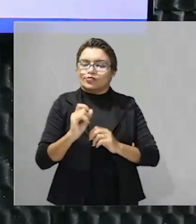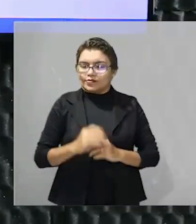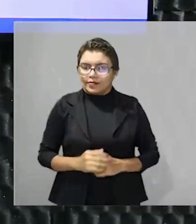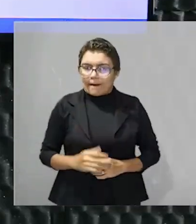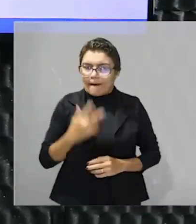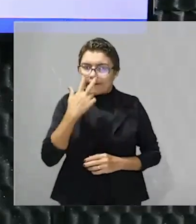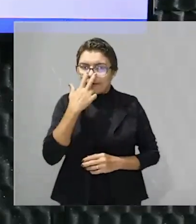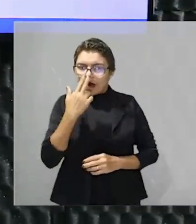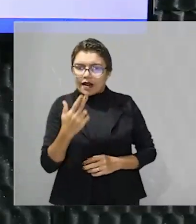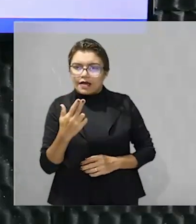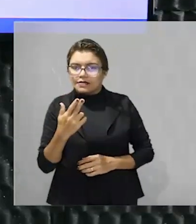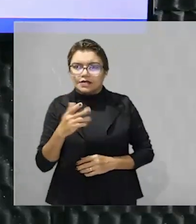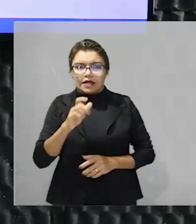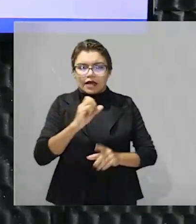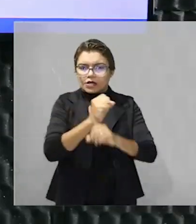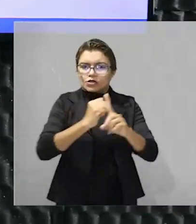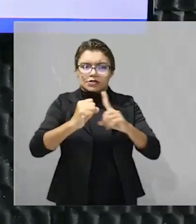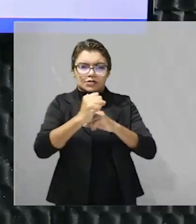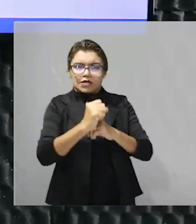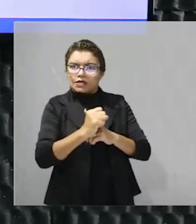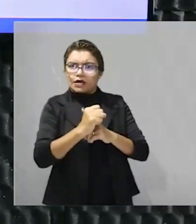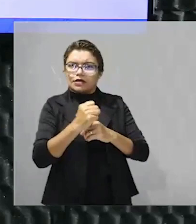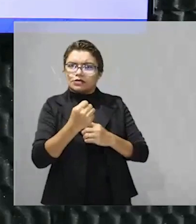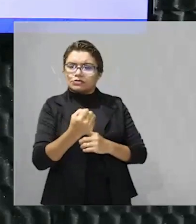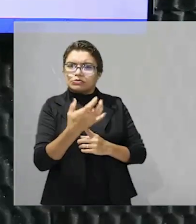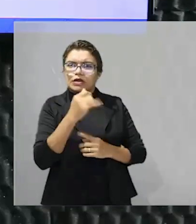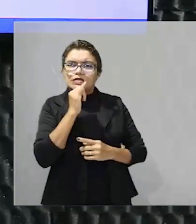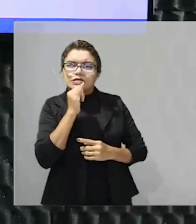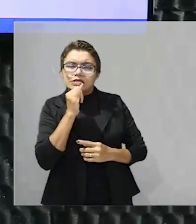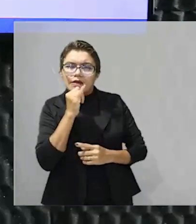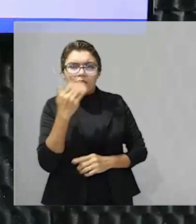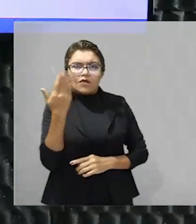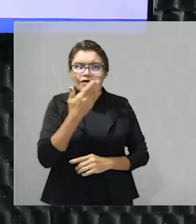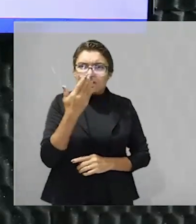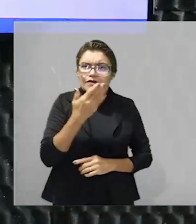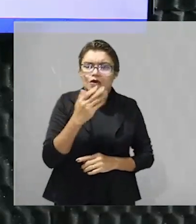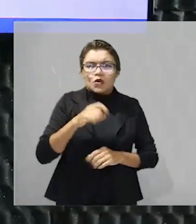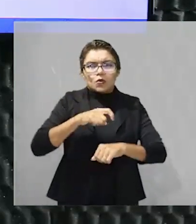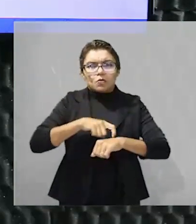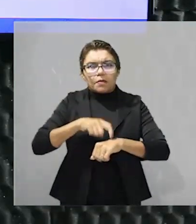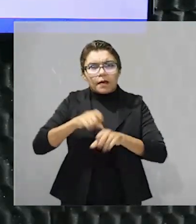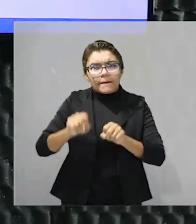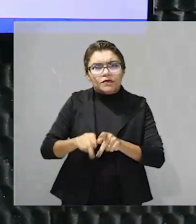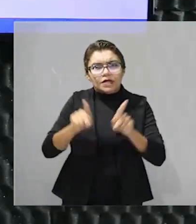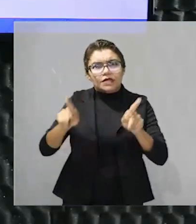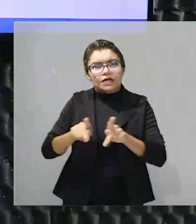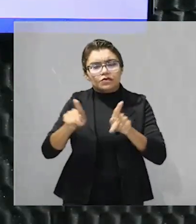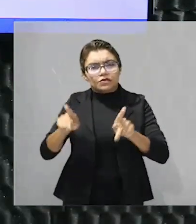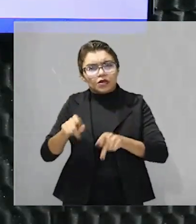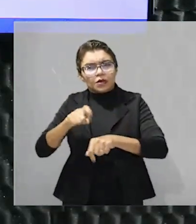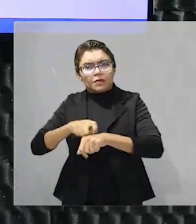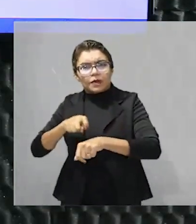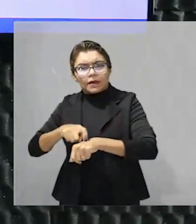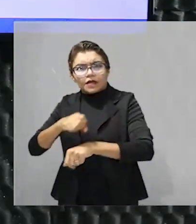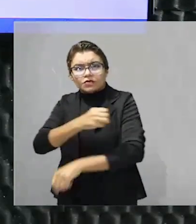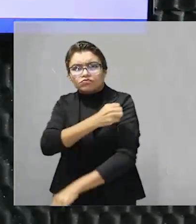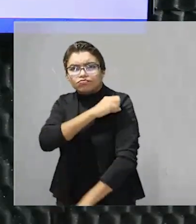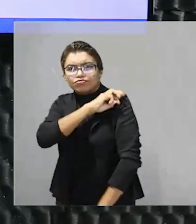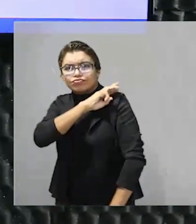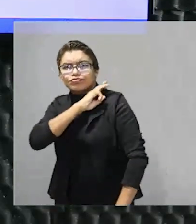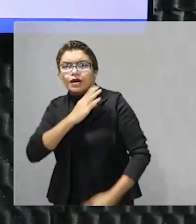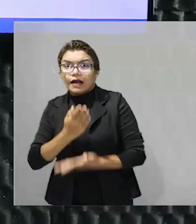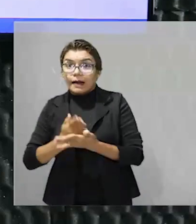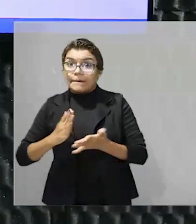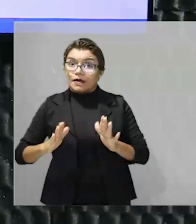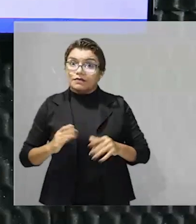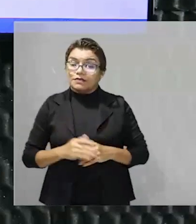ficar elegível para aposentadoria quando eu terminar o ensino médio. Então, é ele demonstrando essa ideia de que se ele